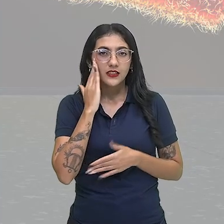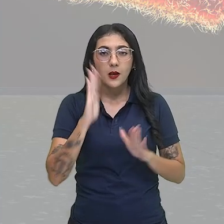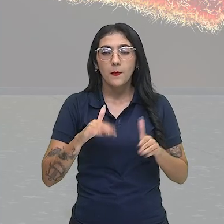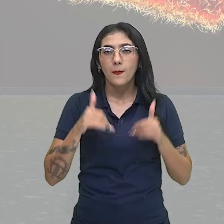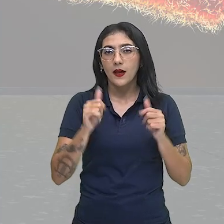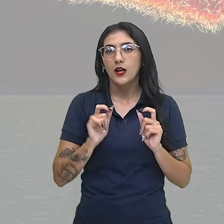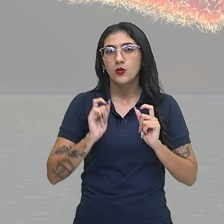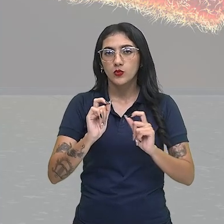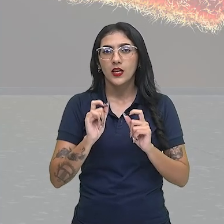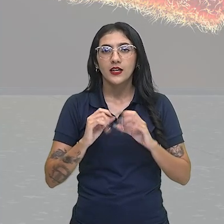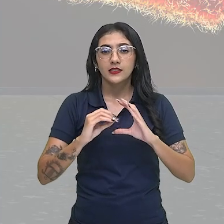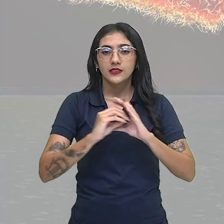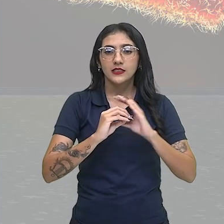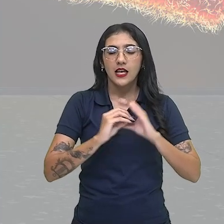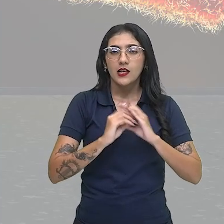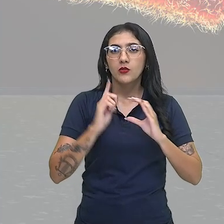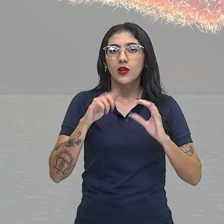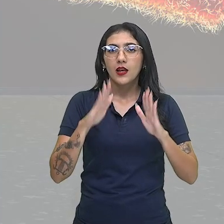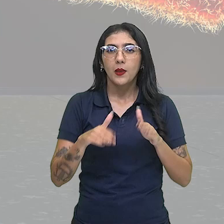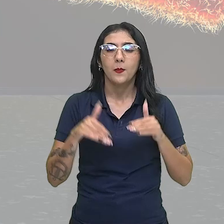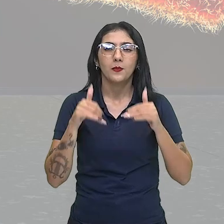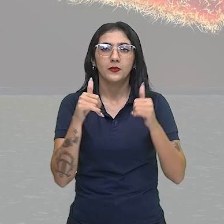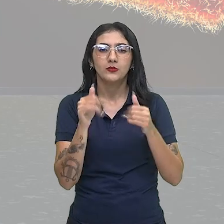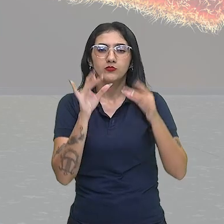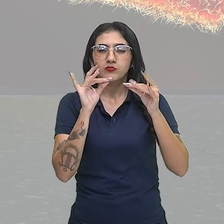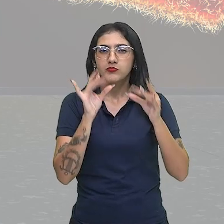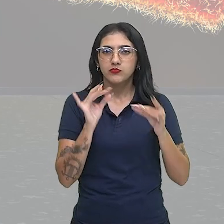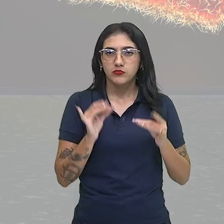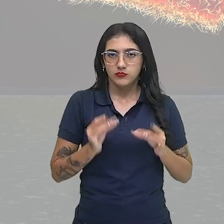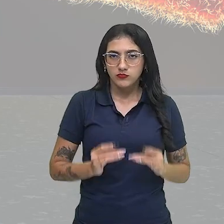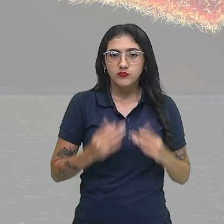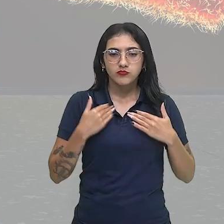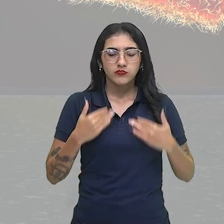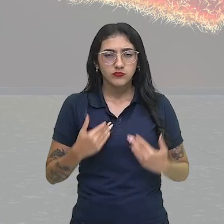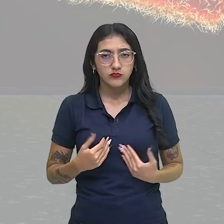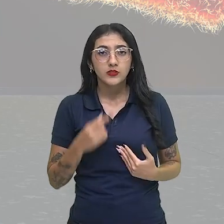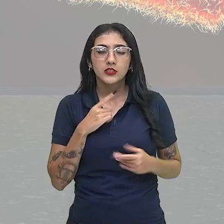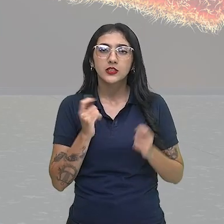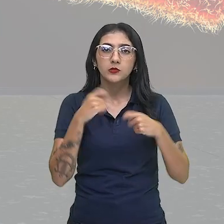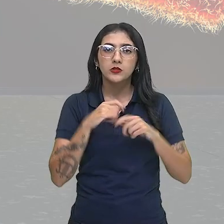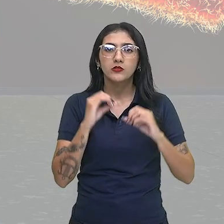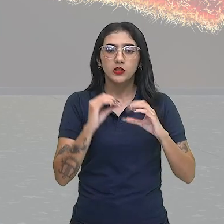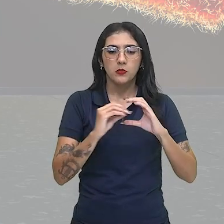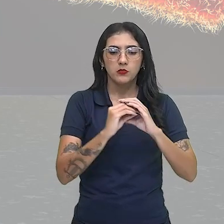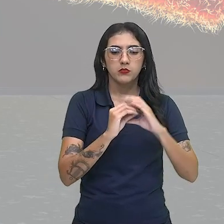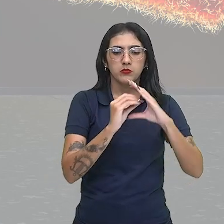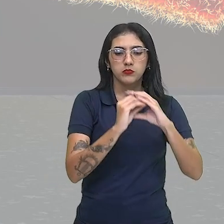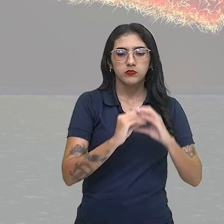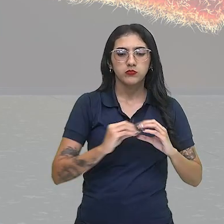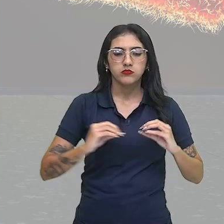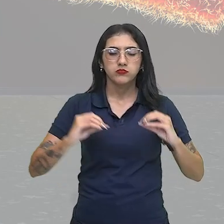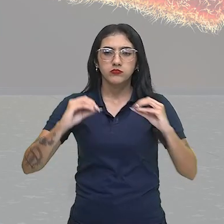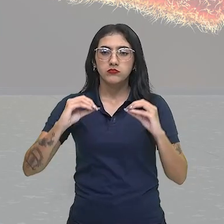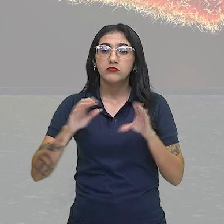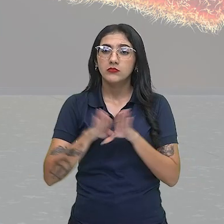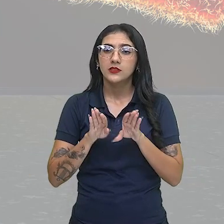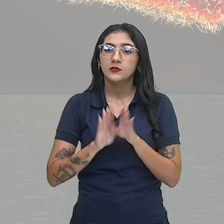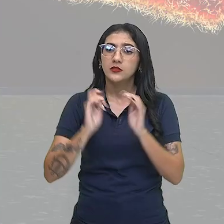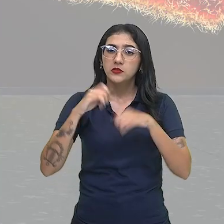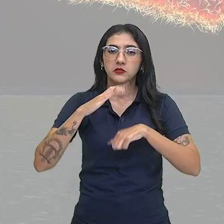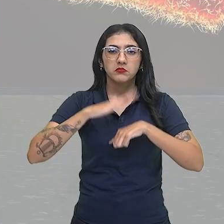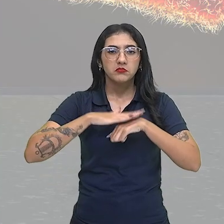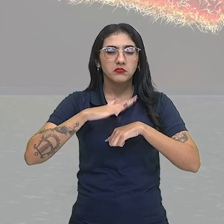justamente a menor parte de um organismo vivo que é capaz de se autorreplicar e de se autossustentar, ou